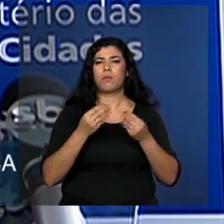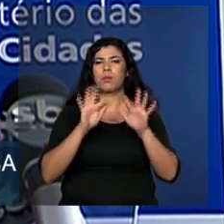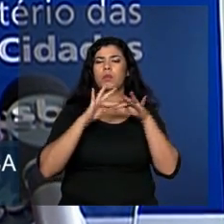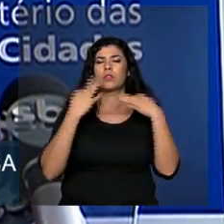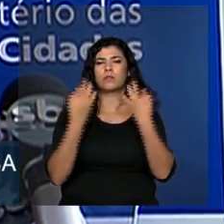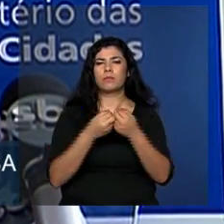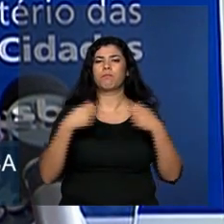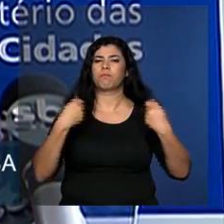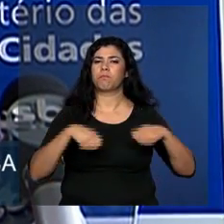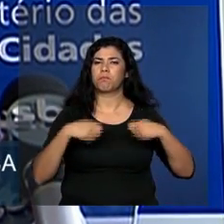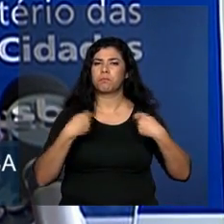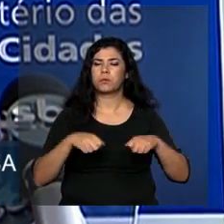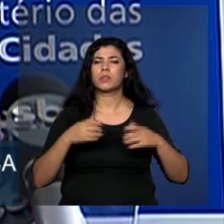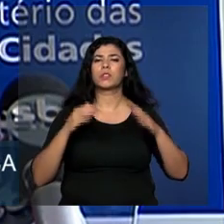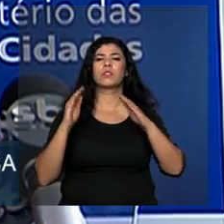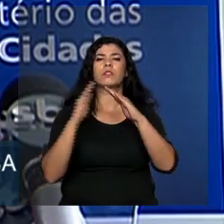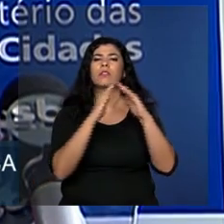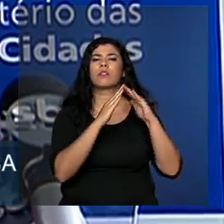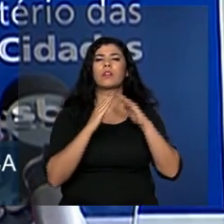É verdade.